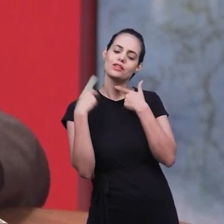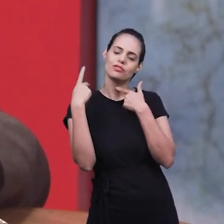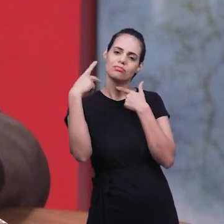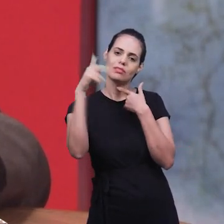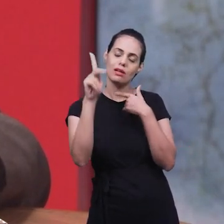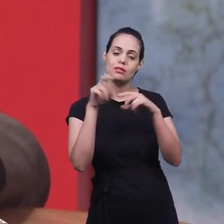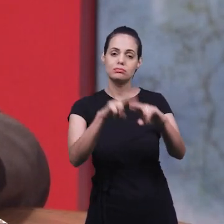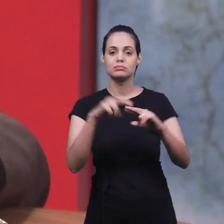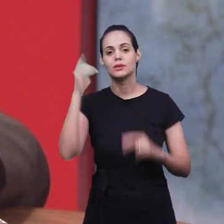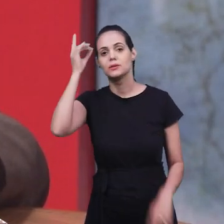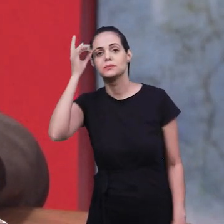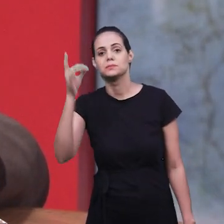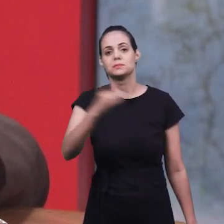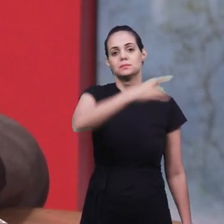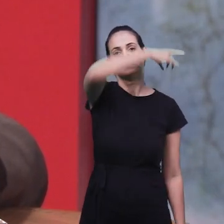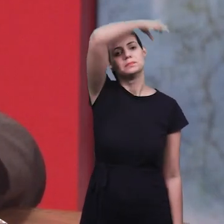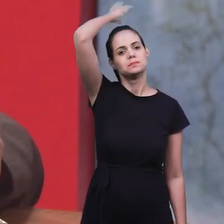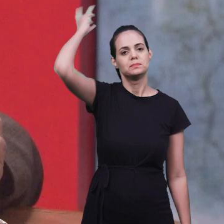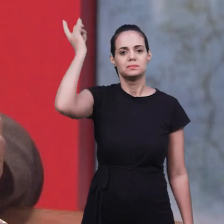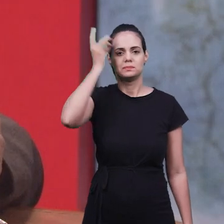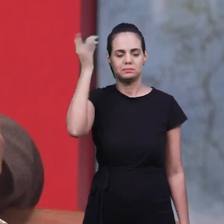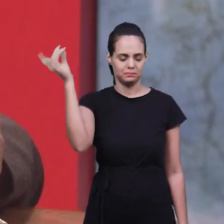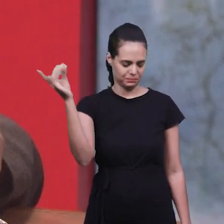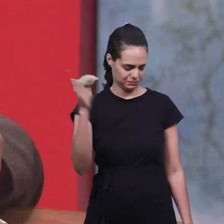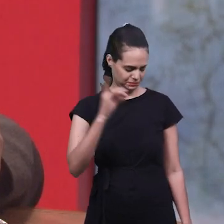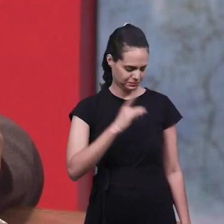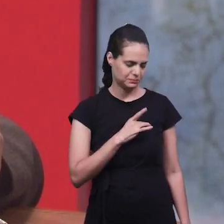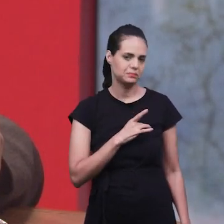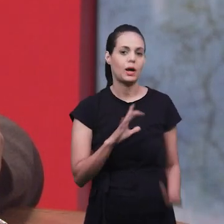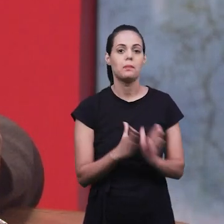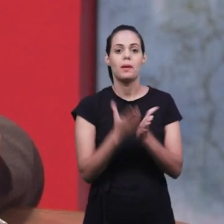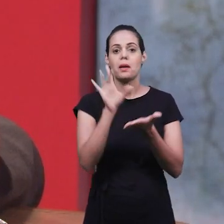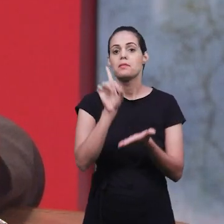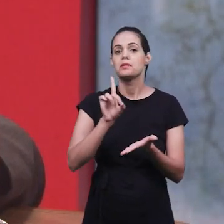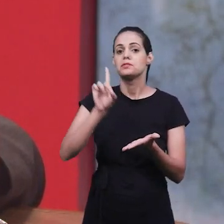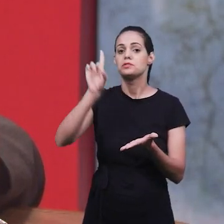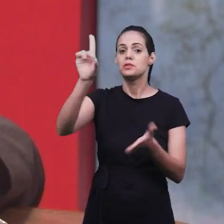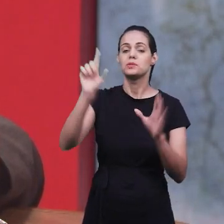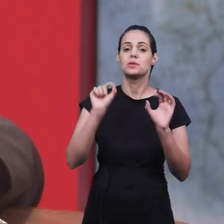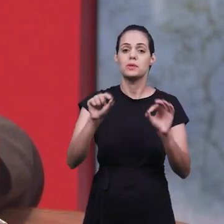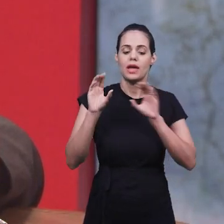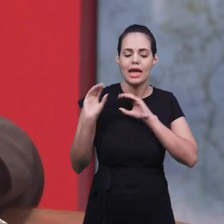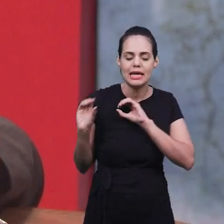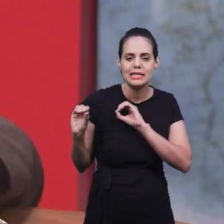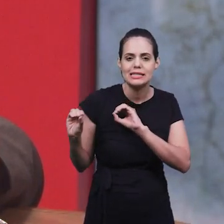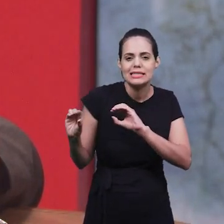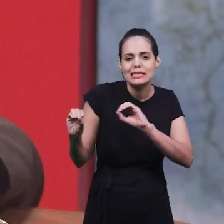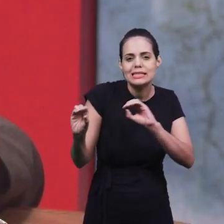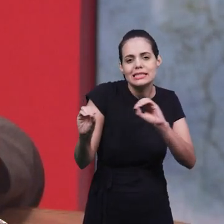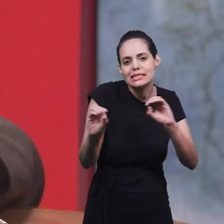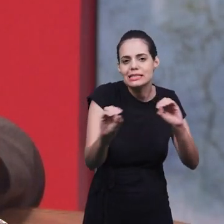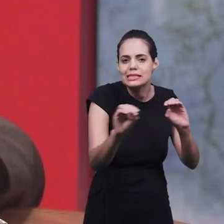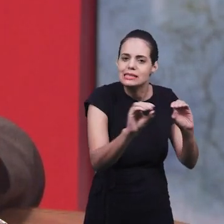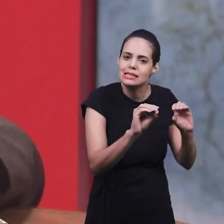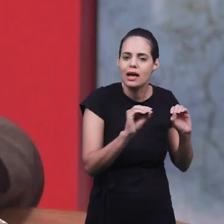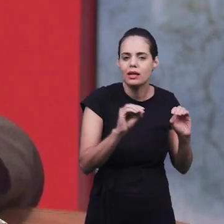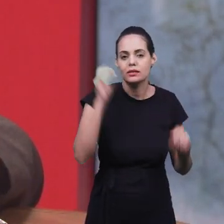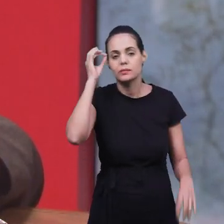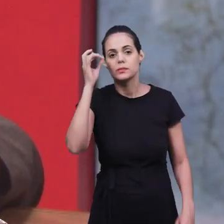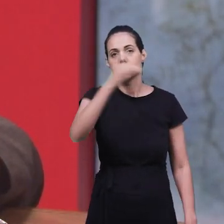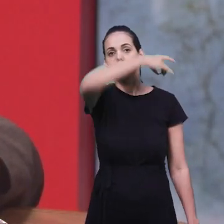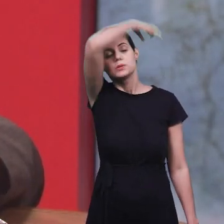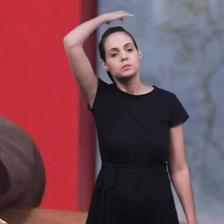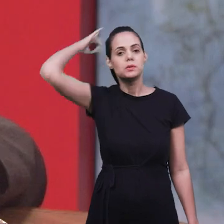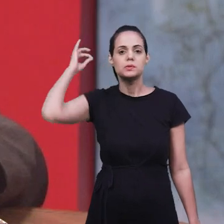através do batismo com o Espírito Santo, a palavra de Deus é ministrada pelo Espírito Santo e não precisamos